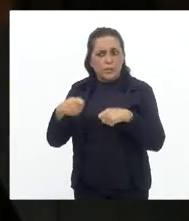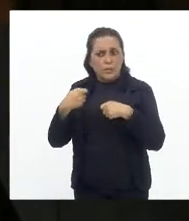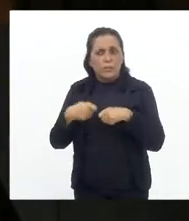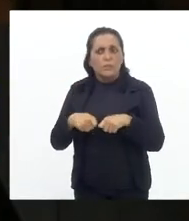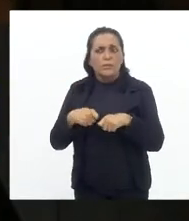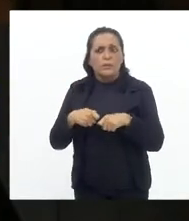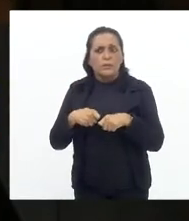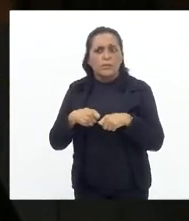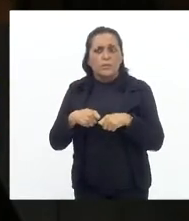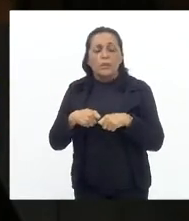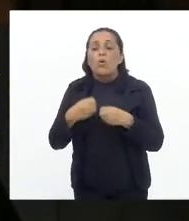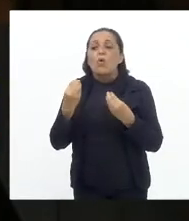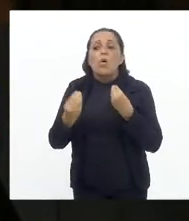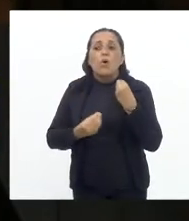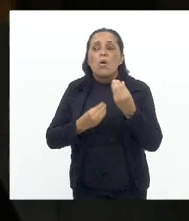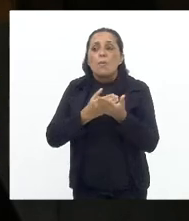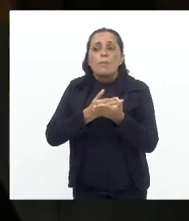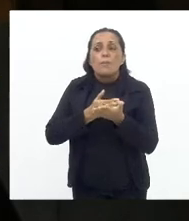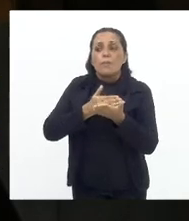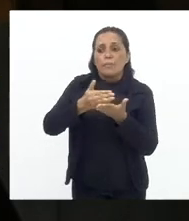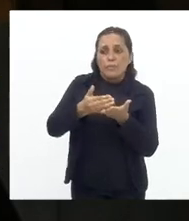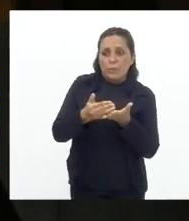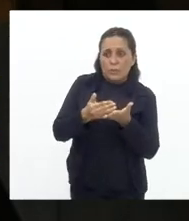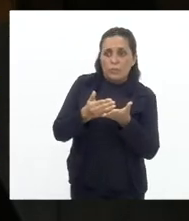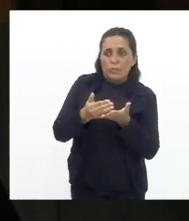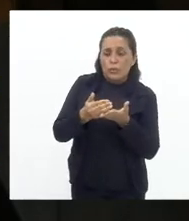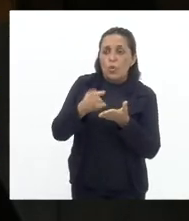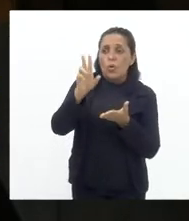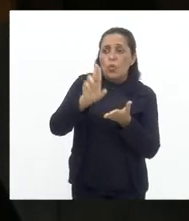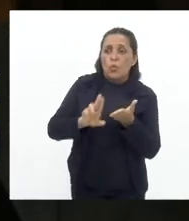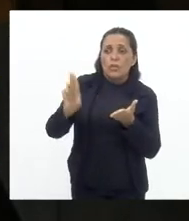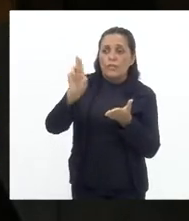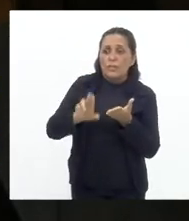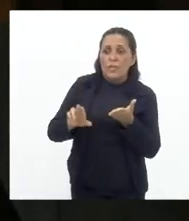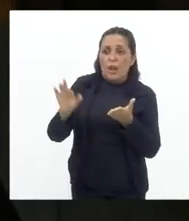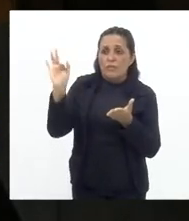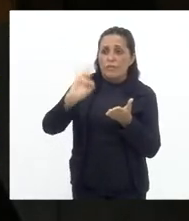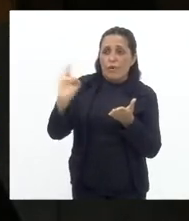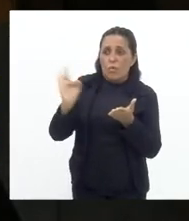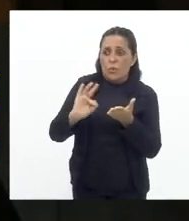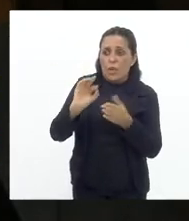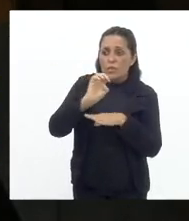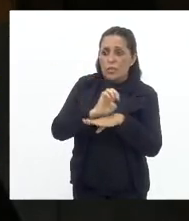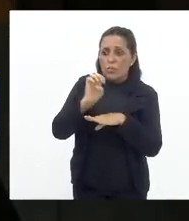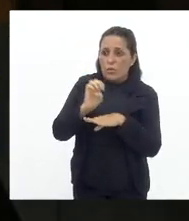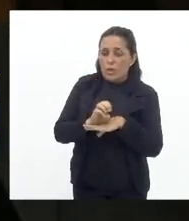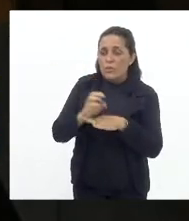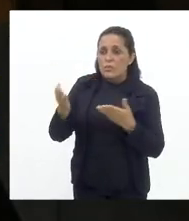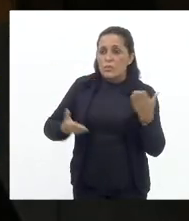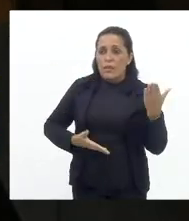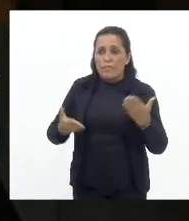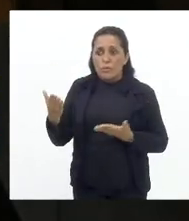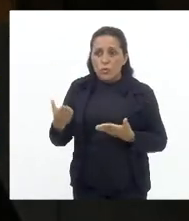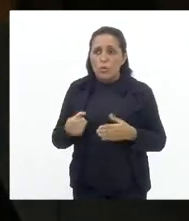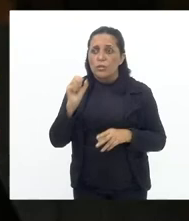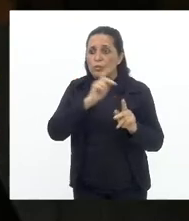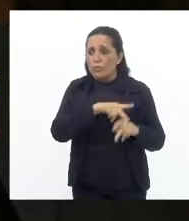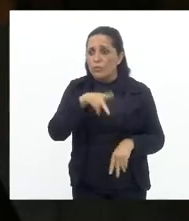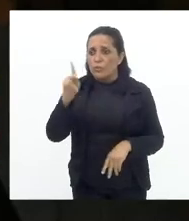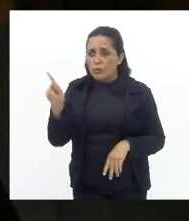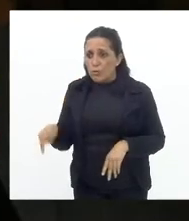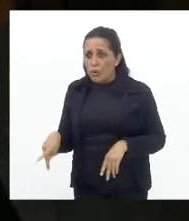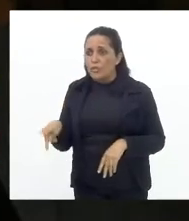da isonomia são universidades estaduais são servidores docentes e técnicos